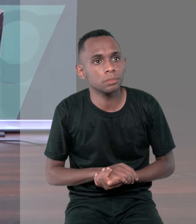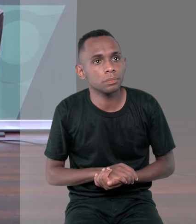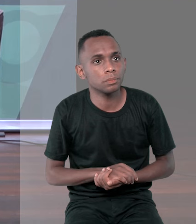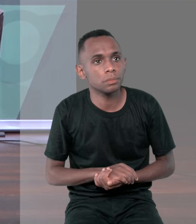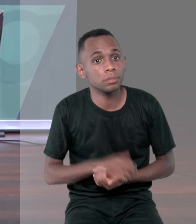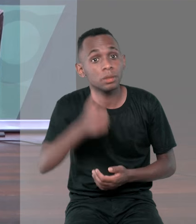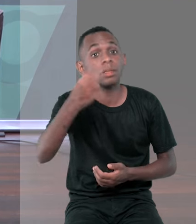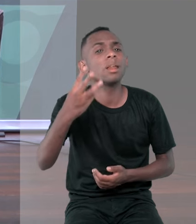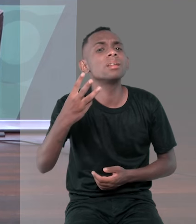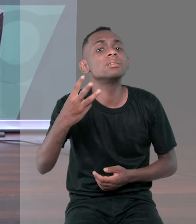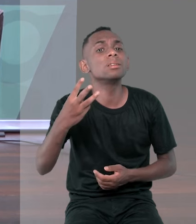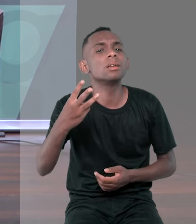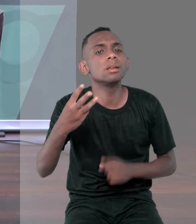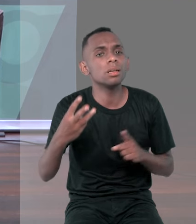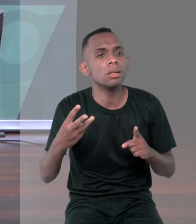13.